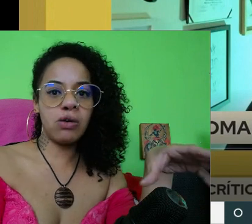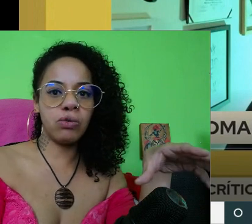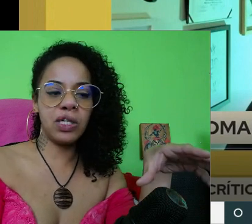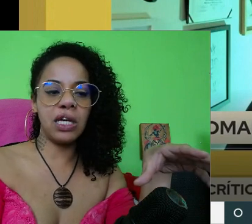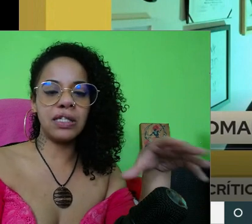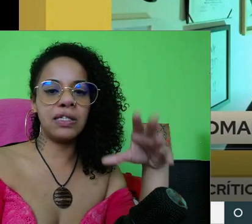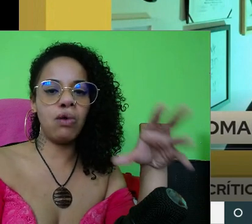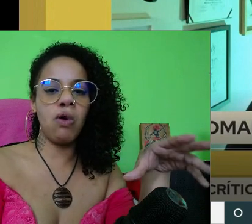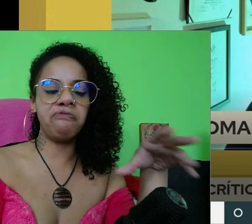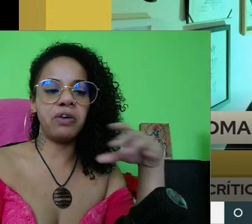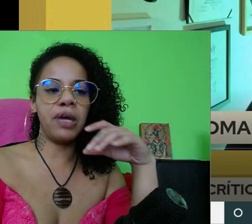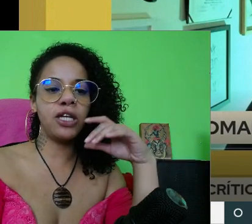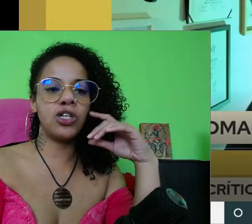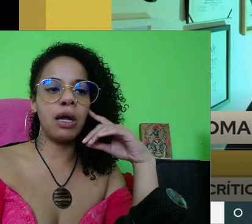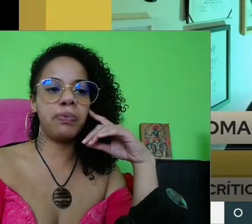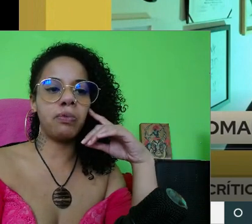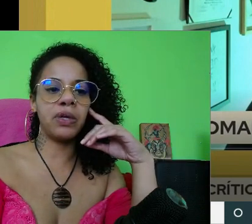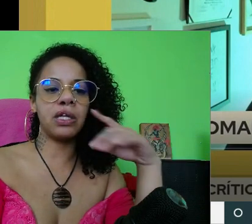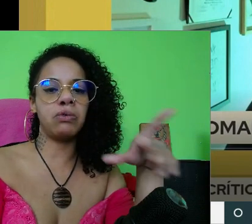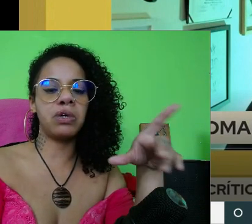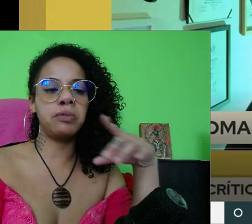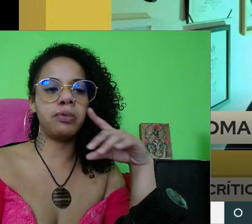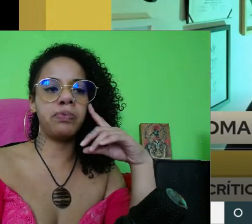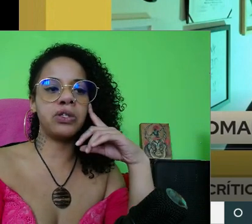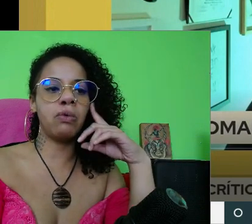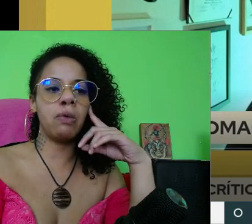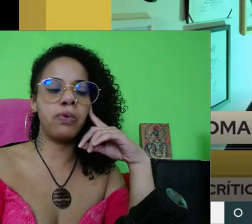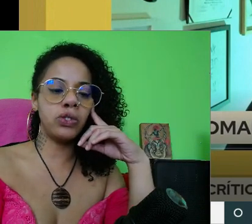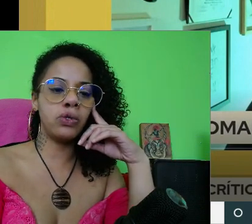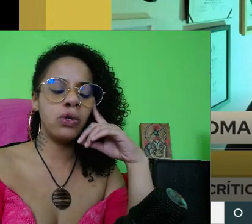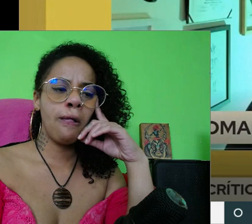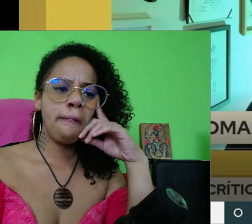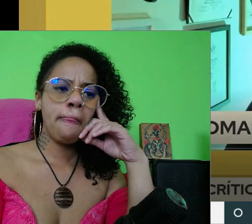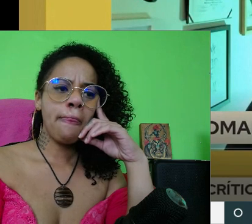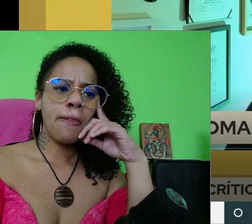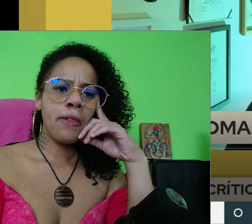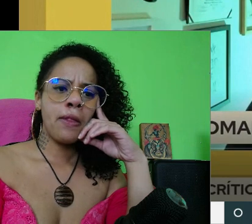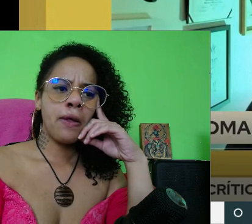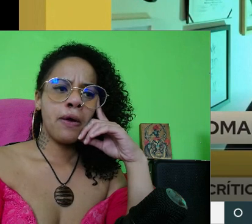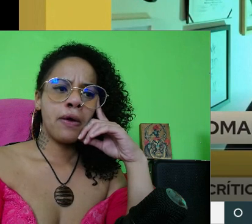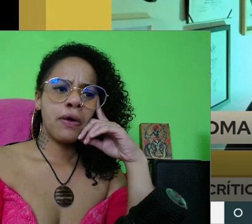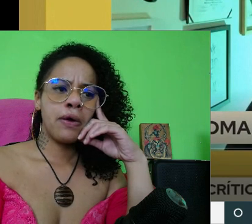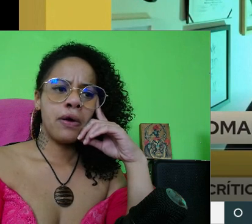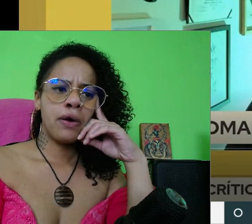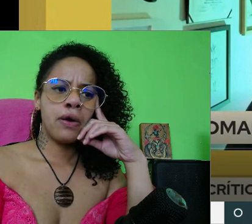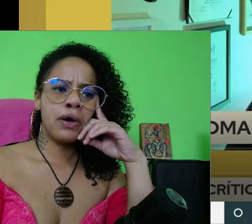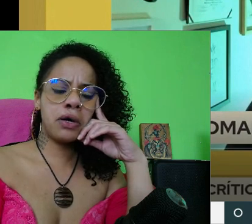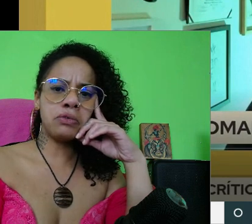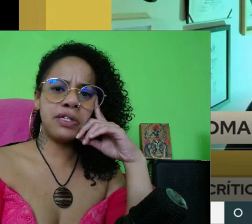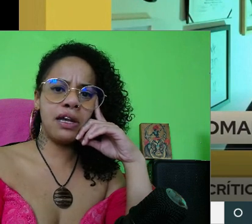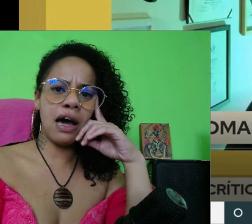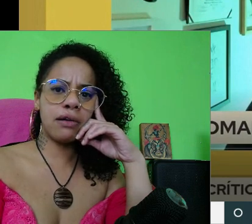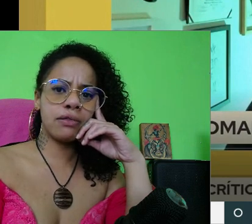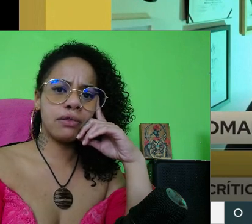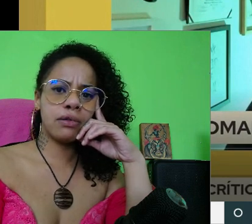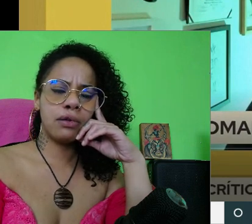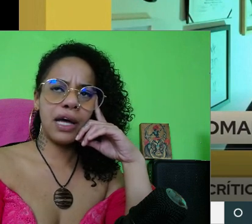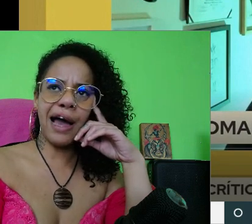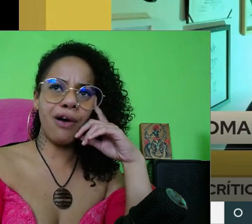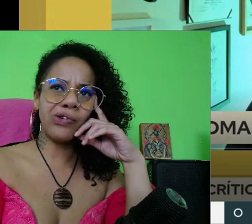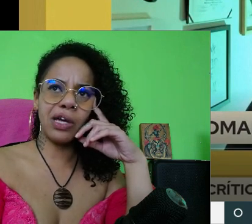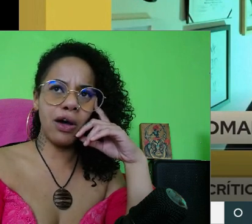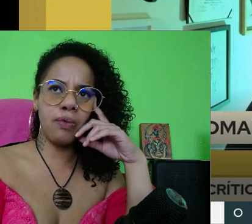via conciliação obviamente né porque o PT nunca se propôs a o oposto e conciliar